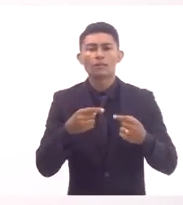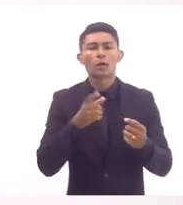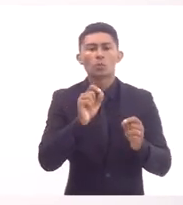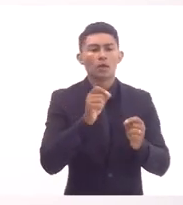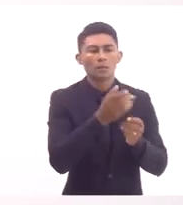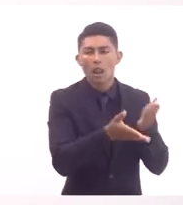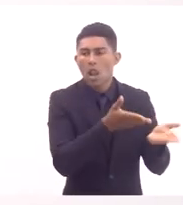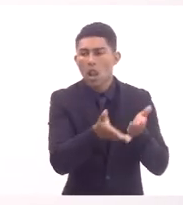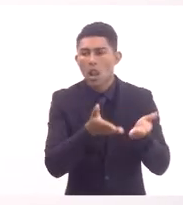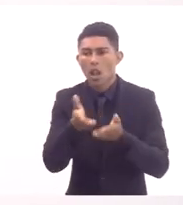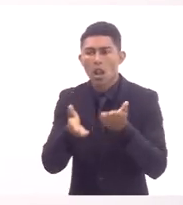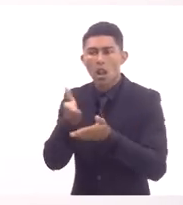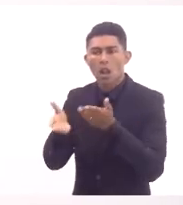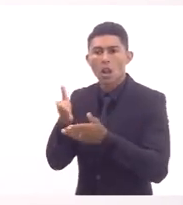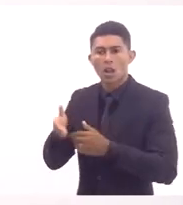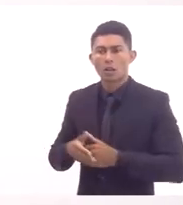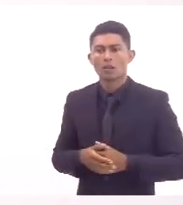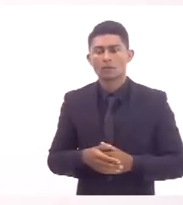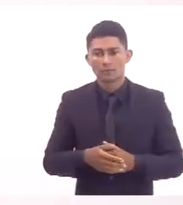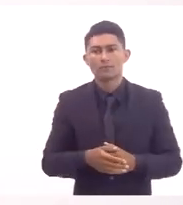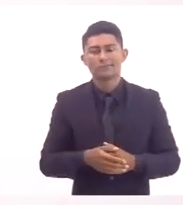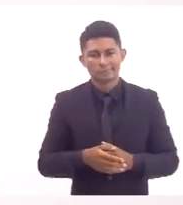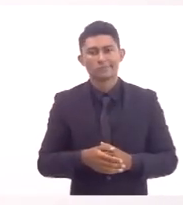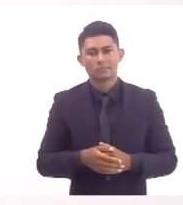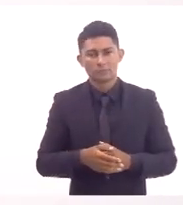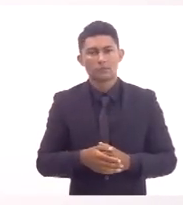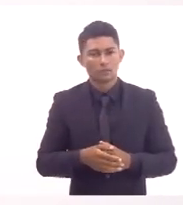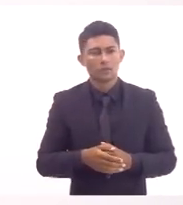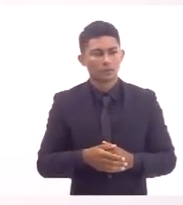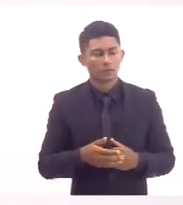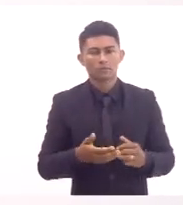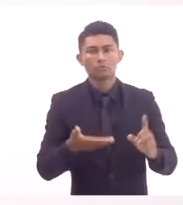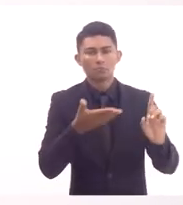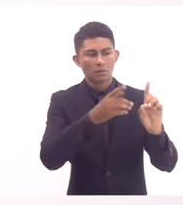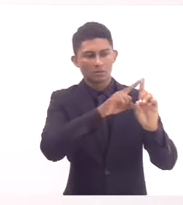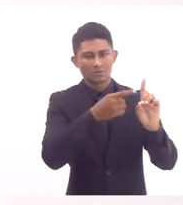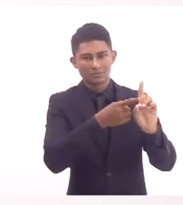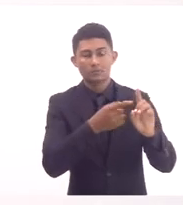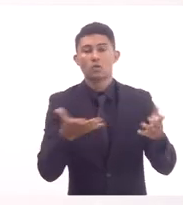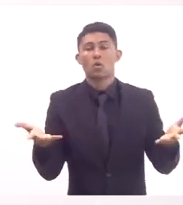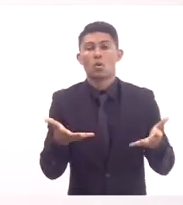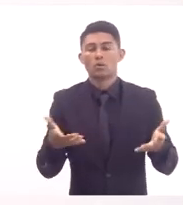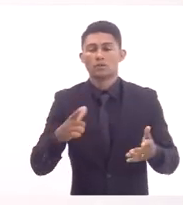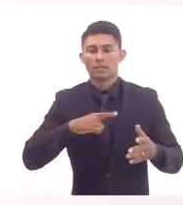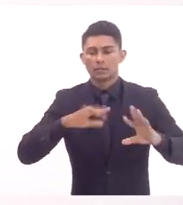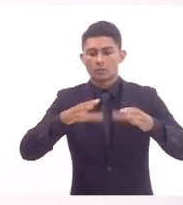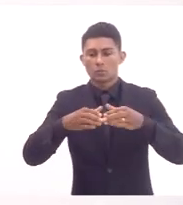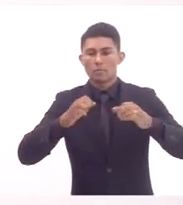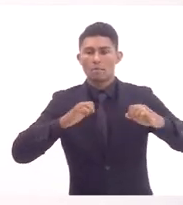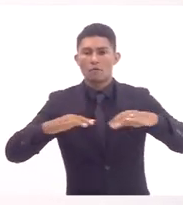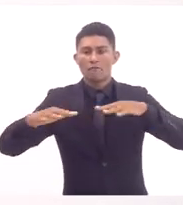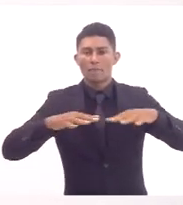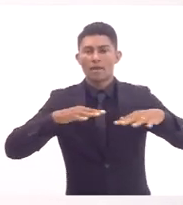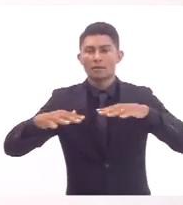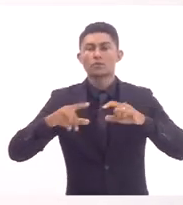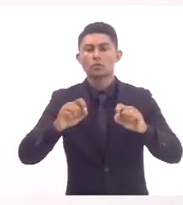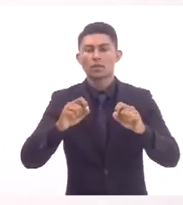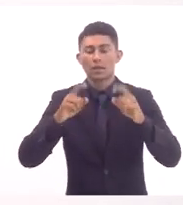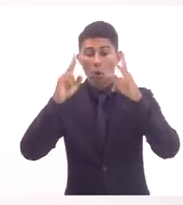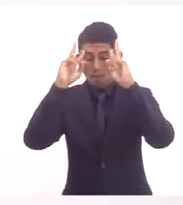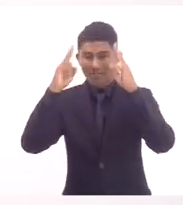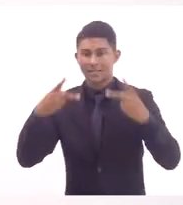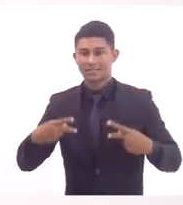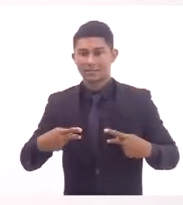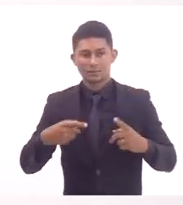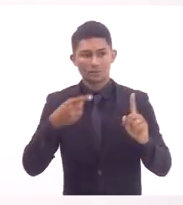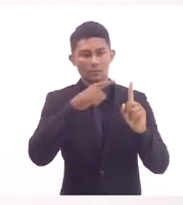serviencia que está ali em função daquela pessoa que tá parindo hoje o movimento de humanização do Nascimento tem bastante crítica a